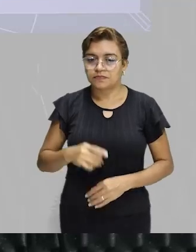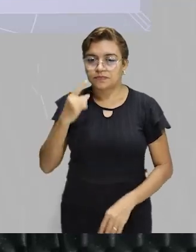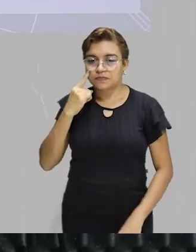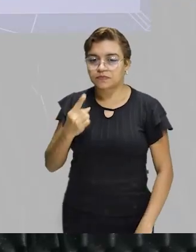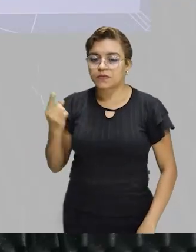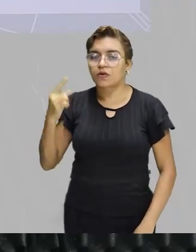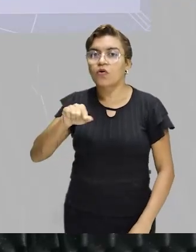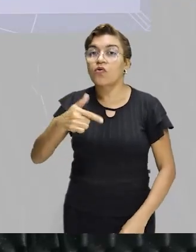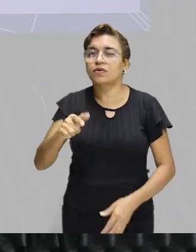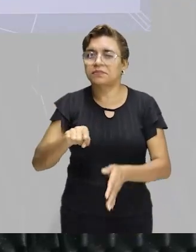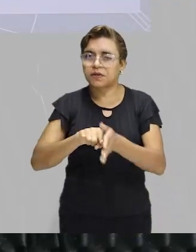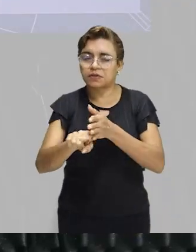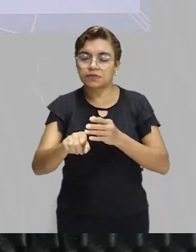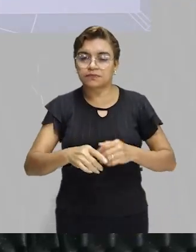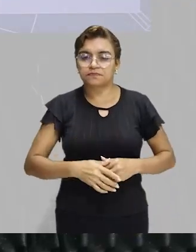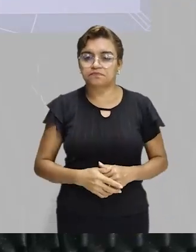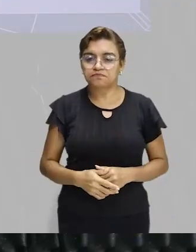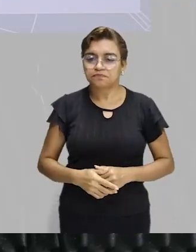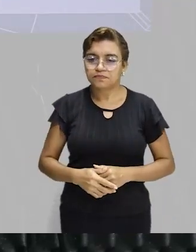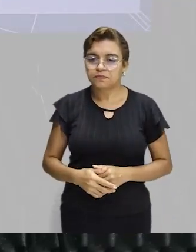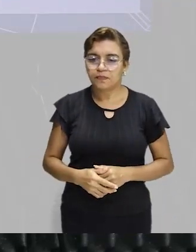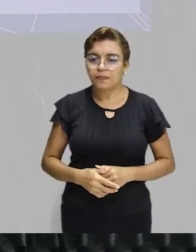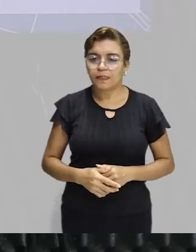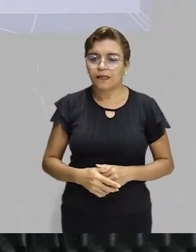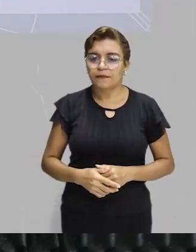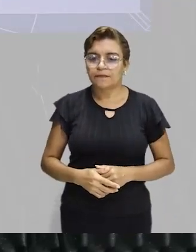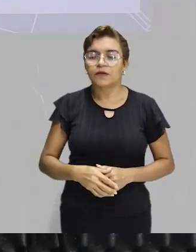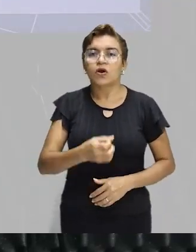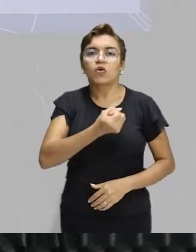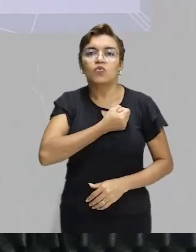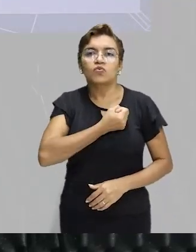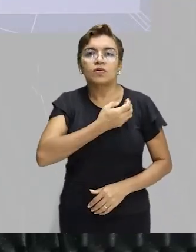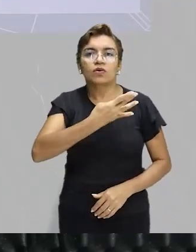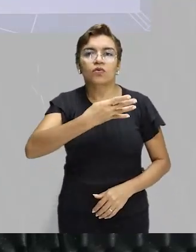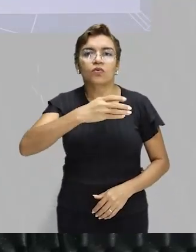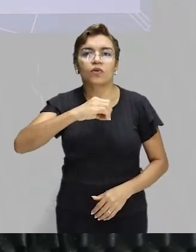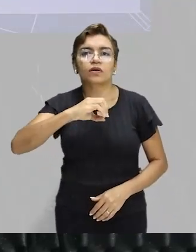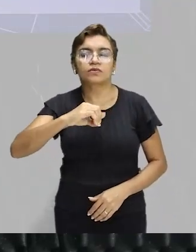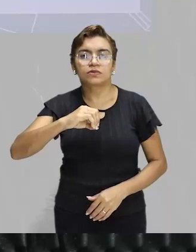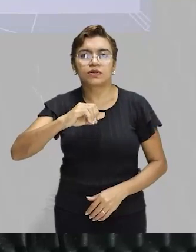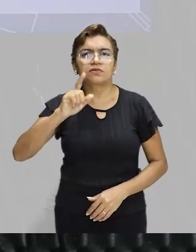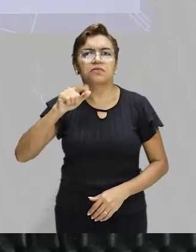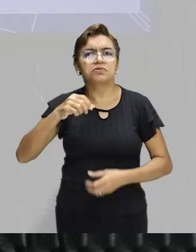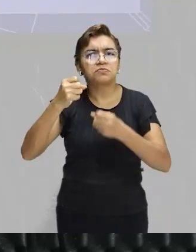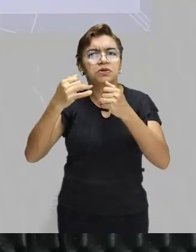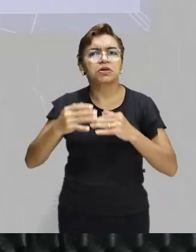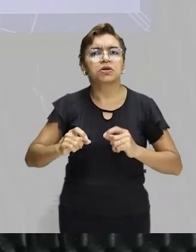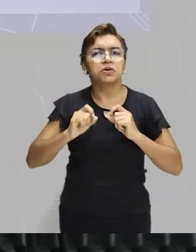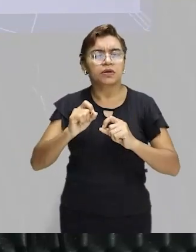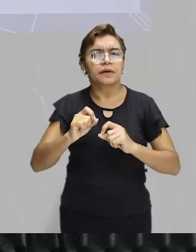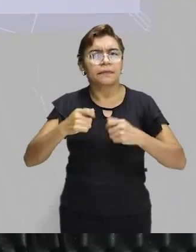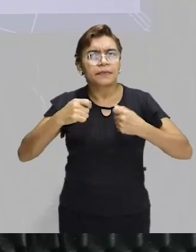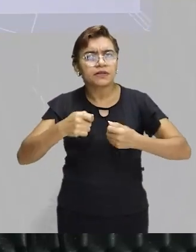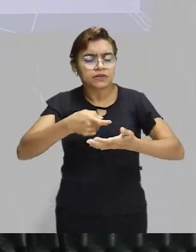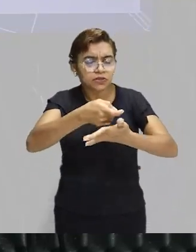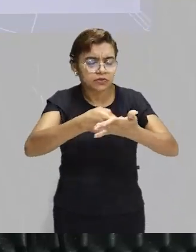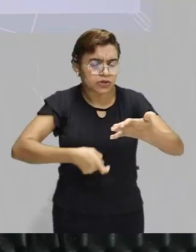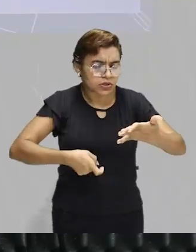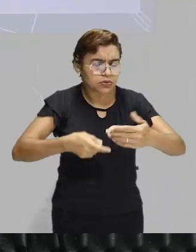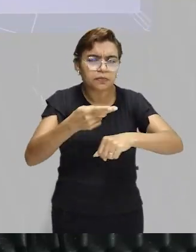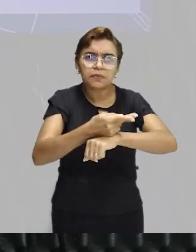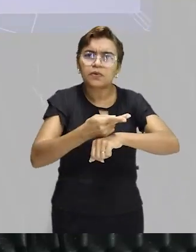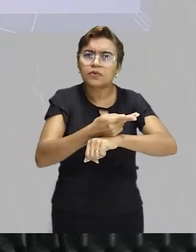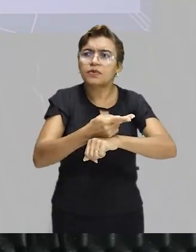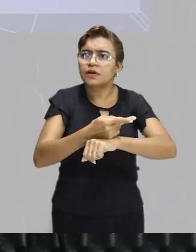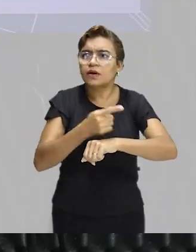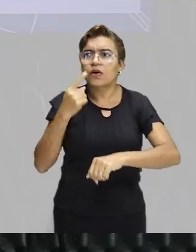to? A que o número 400 se refere? Quer dizer, eu tenho que ir para o texto e procurar. Onde é que está o